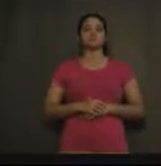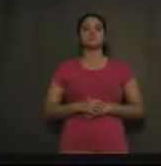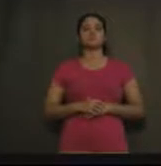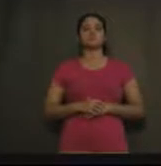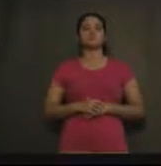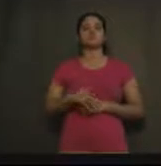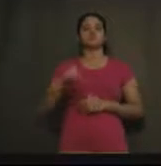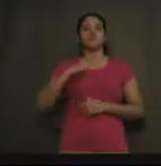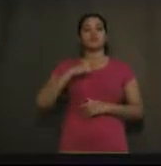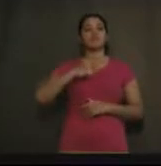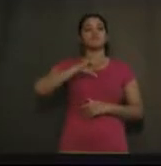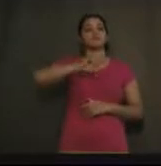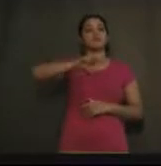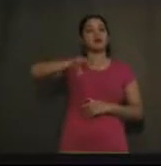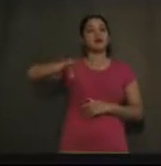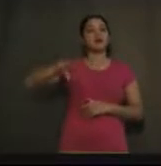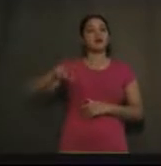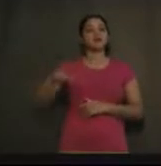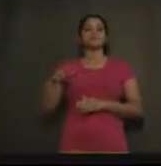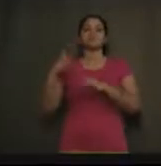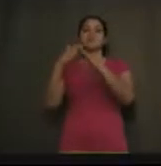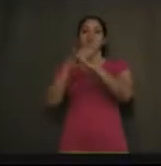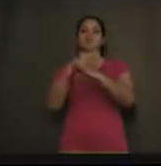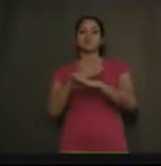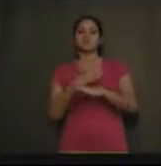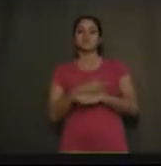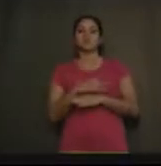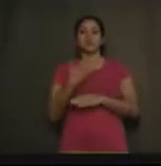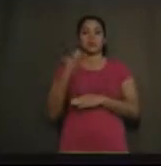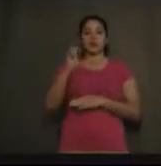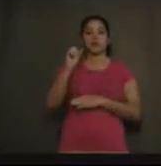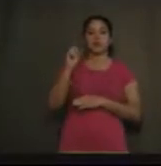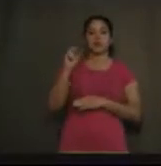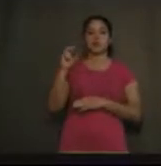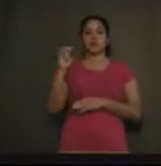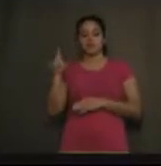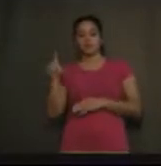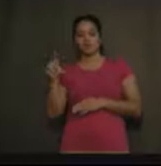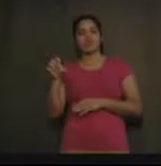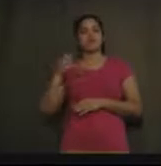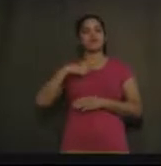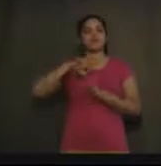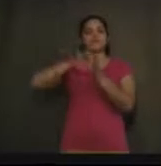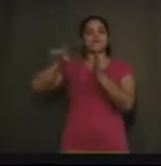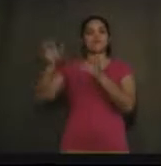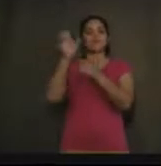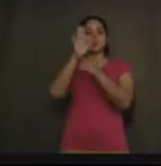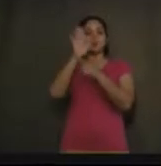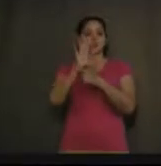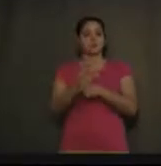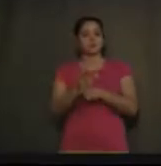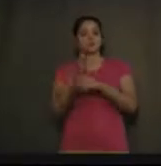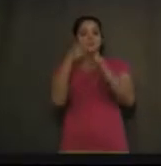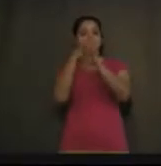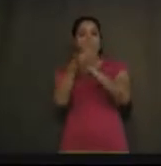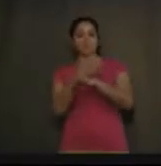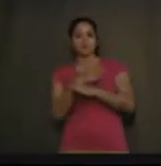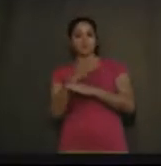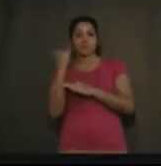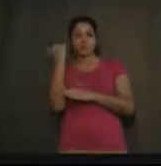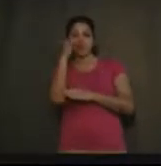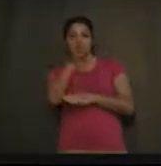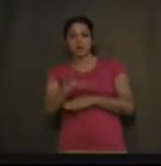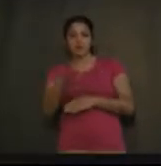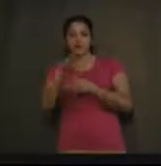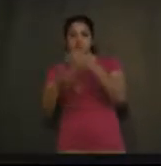claro que o protagonista é o próprio Poincaré, mas um dos encantos desse